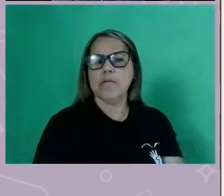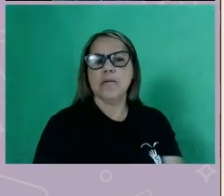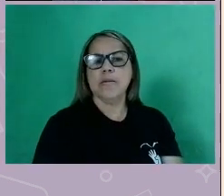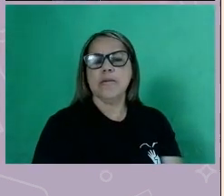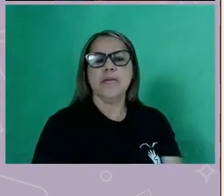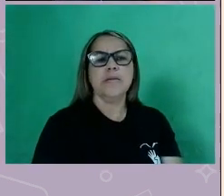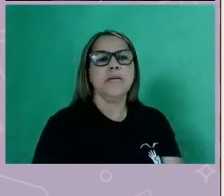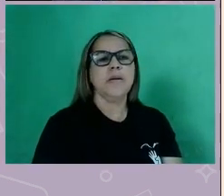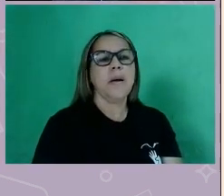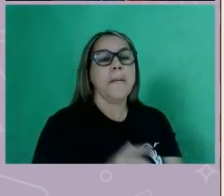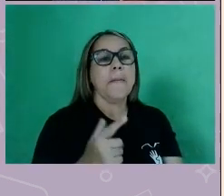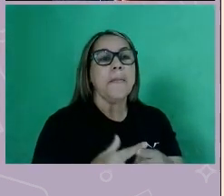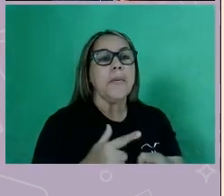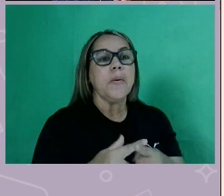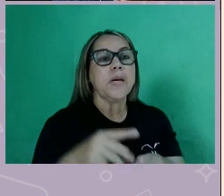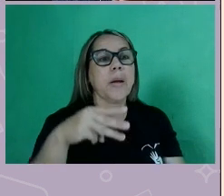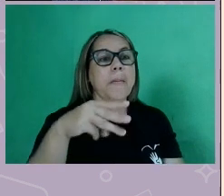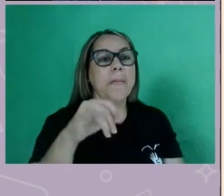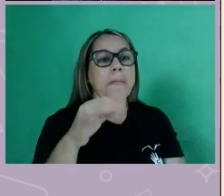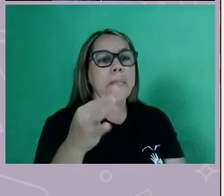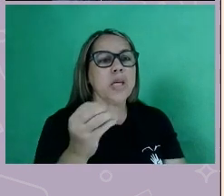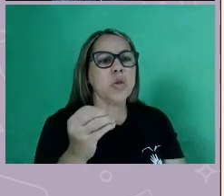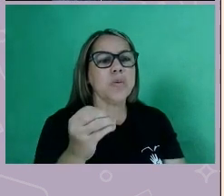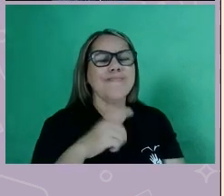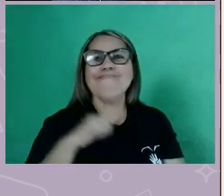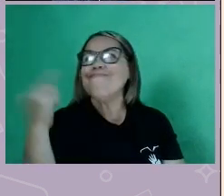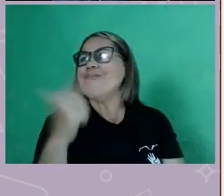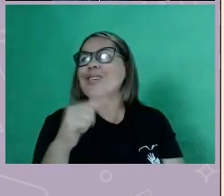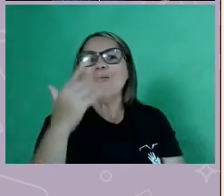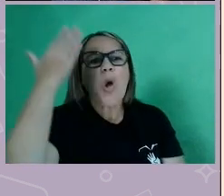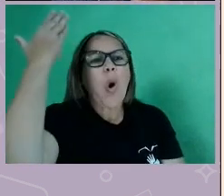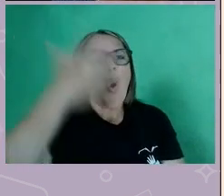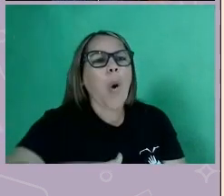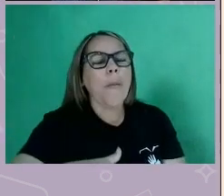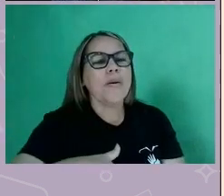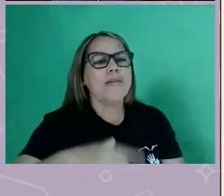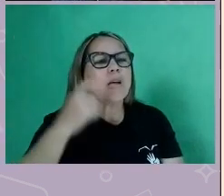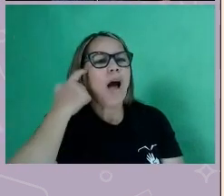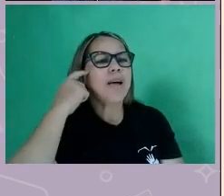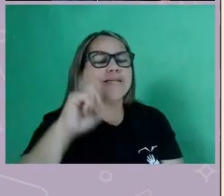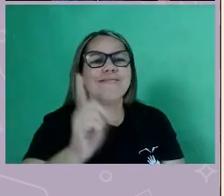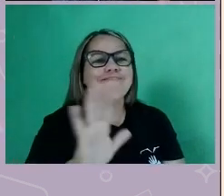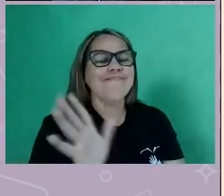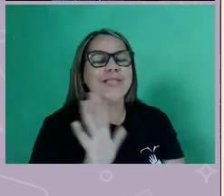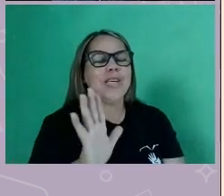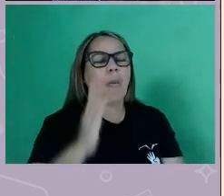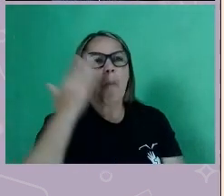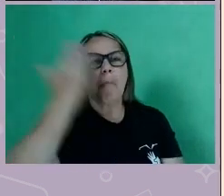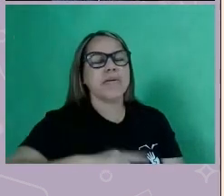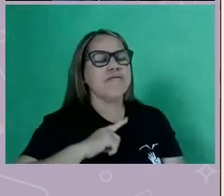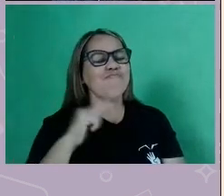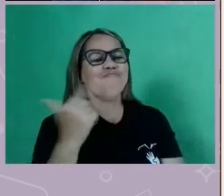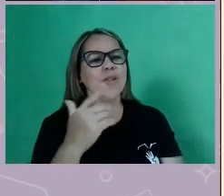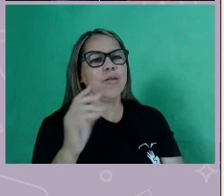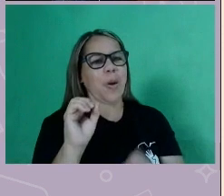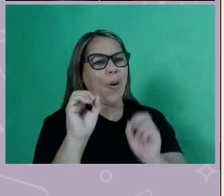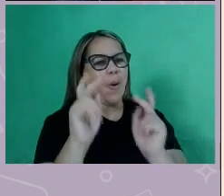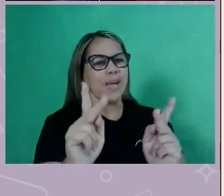o mito não tem comprovação o mito não é racional então ele não tem comprovação nenhuma beleza